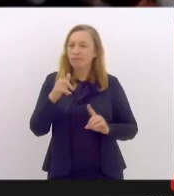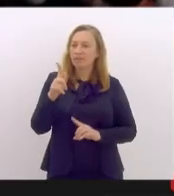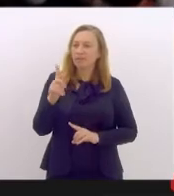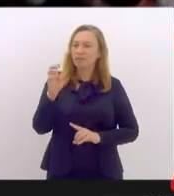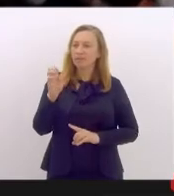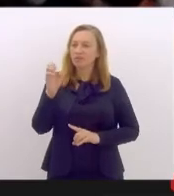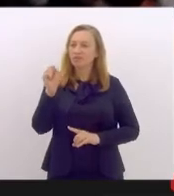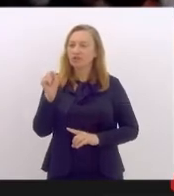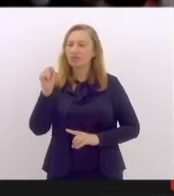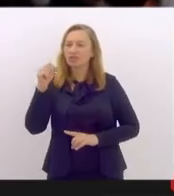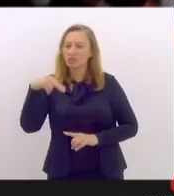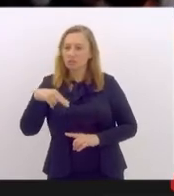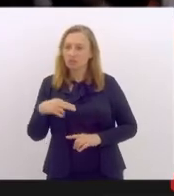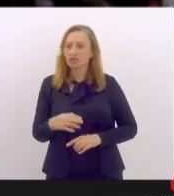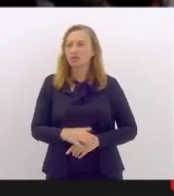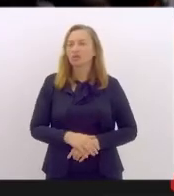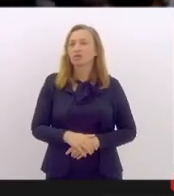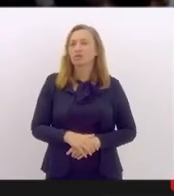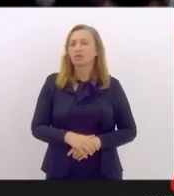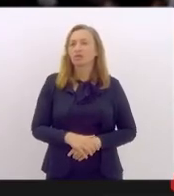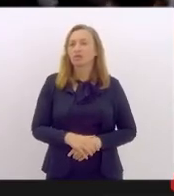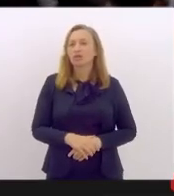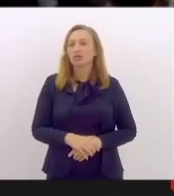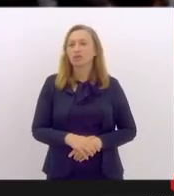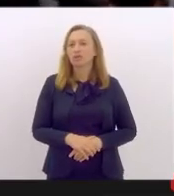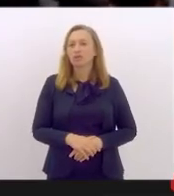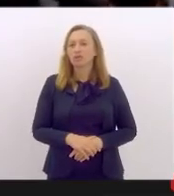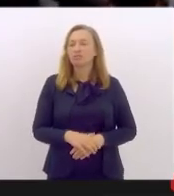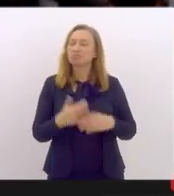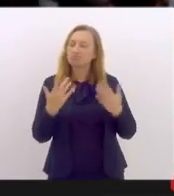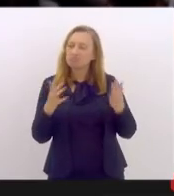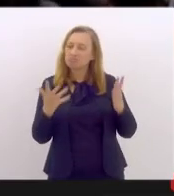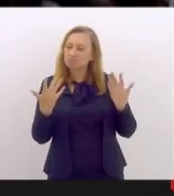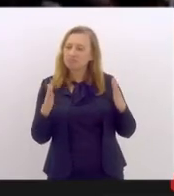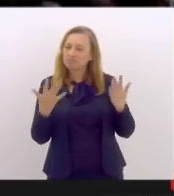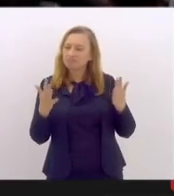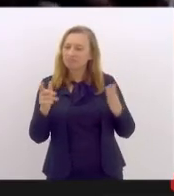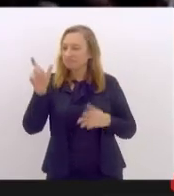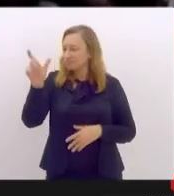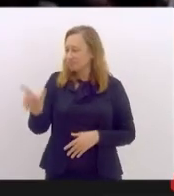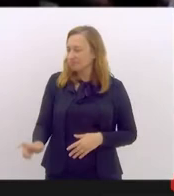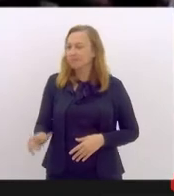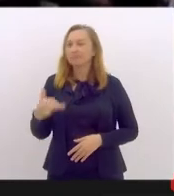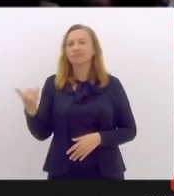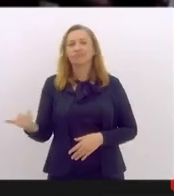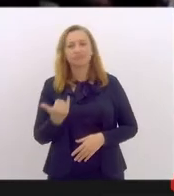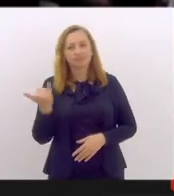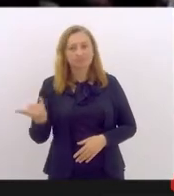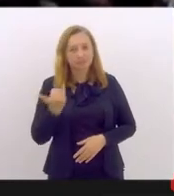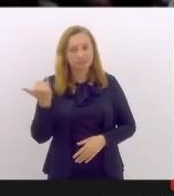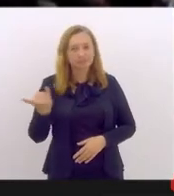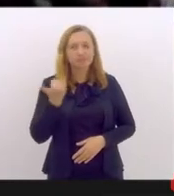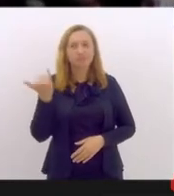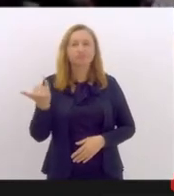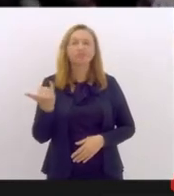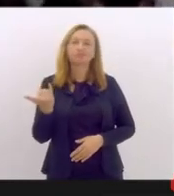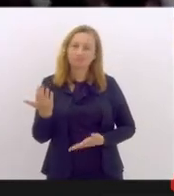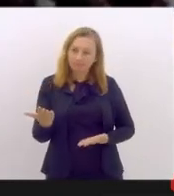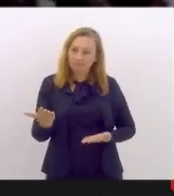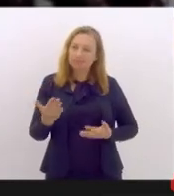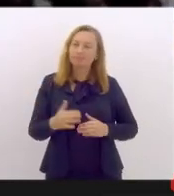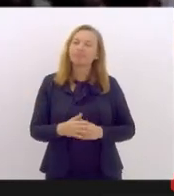King kombo pós-morten Celebrai essa figura tão importante que vossa excelência e tanta gente